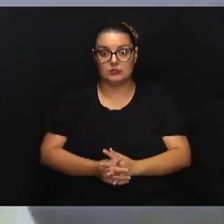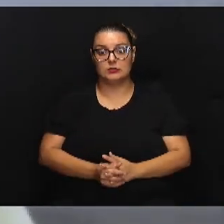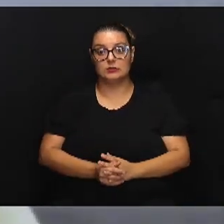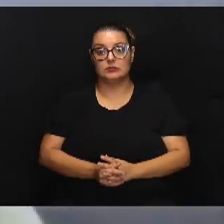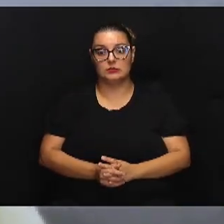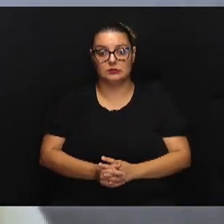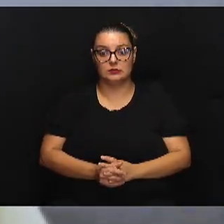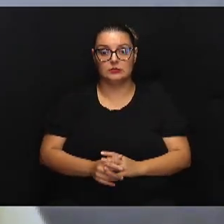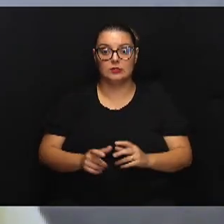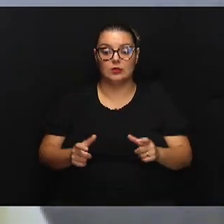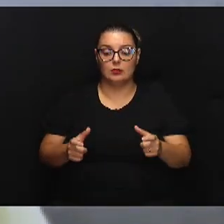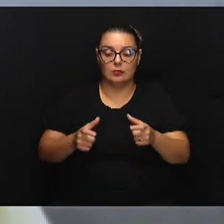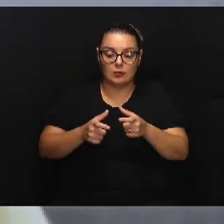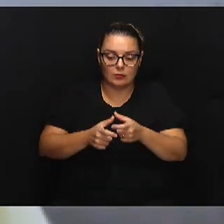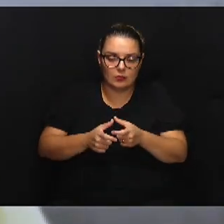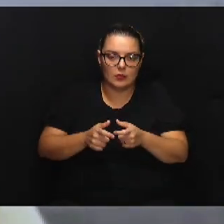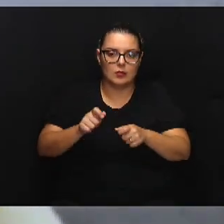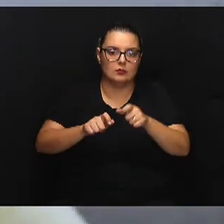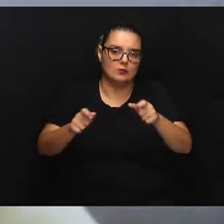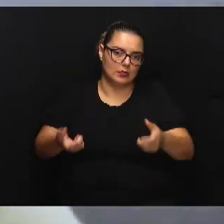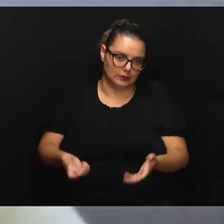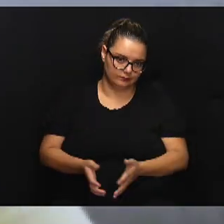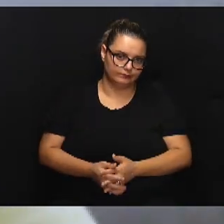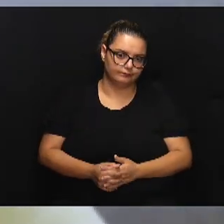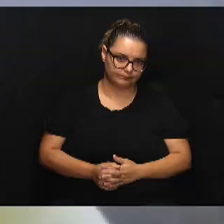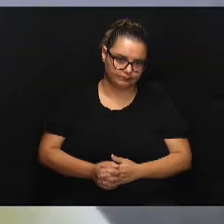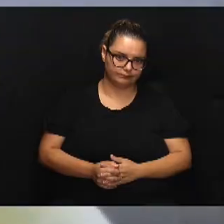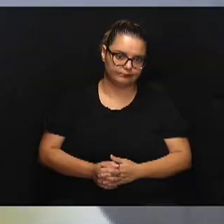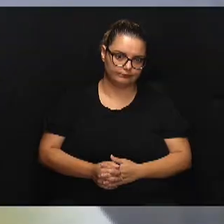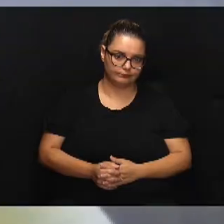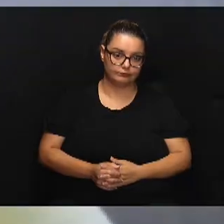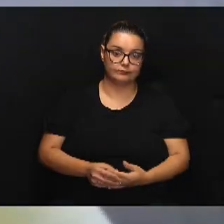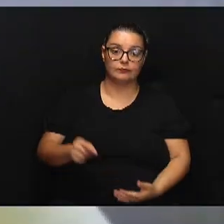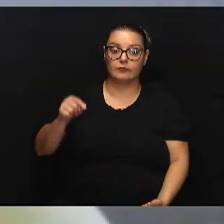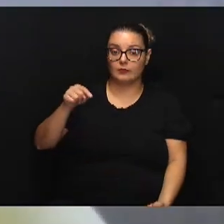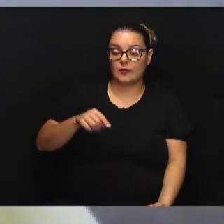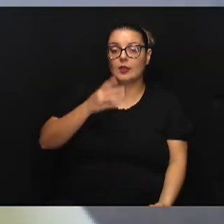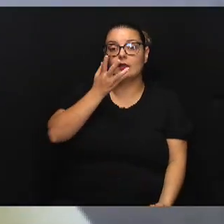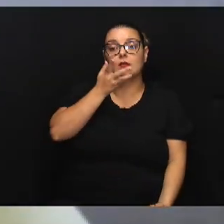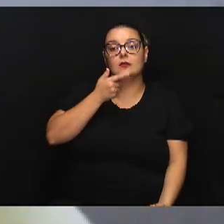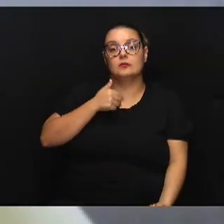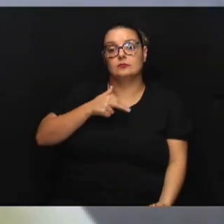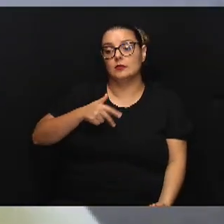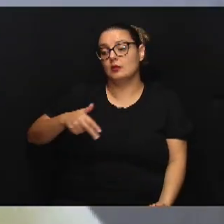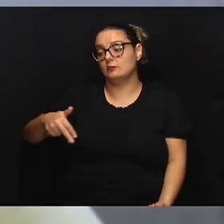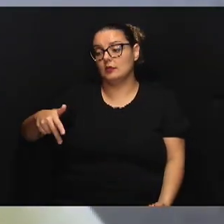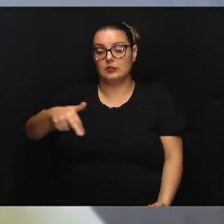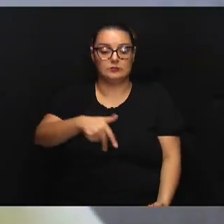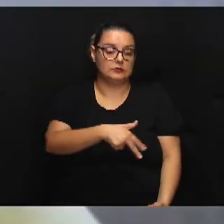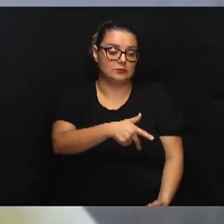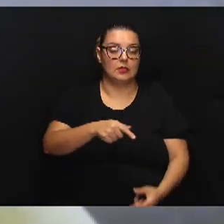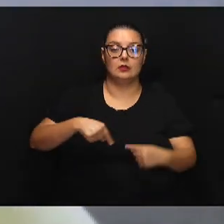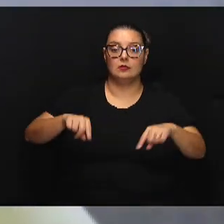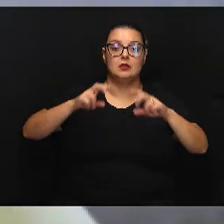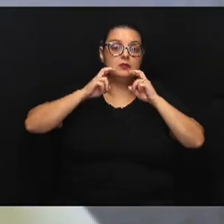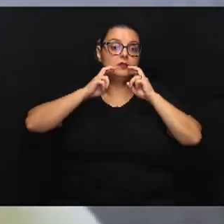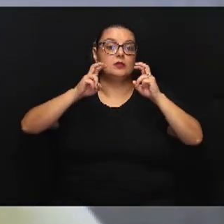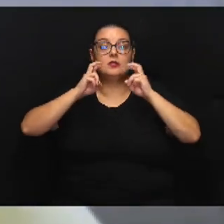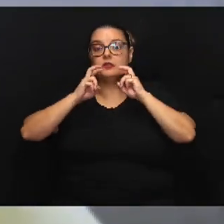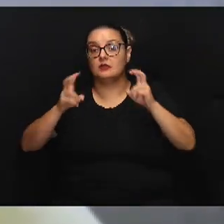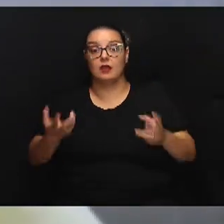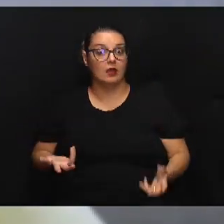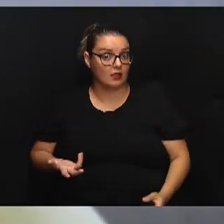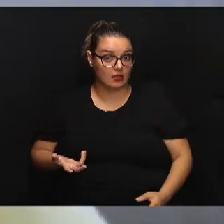um grupo muito pequeno de pessoas. Então, essa criança vai andar na sala de aula, vai gritar na sala de